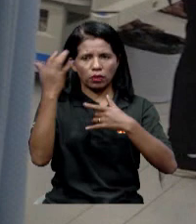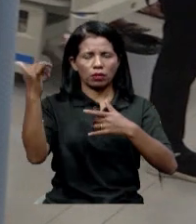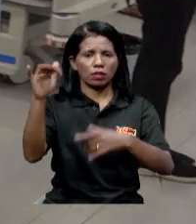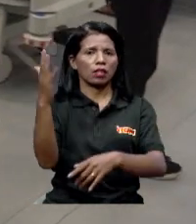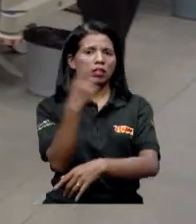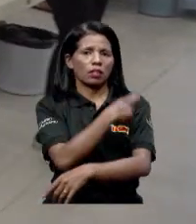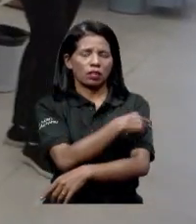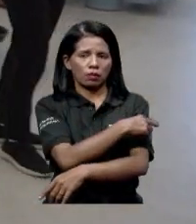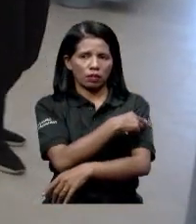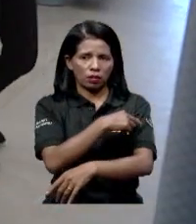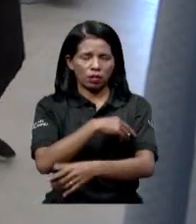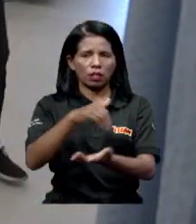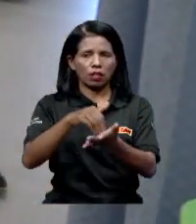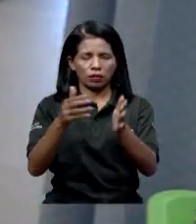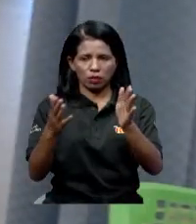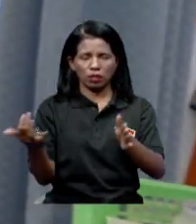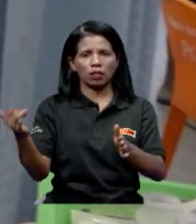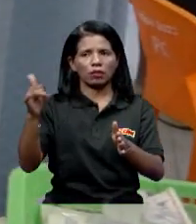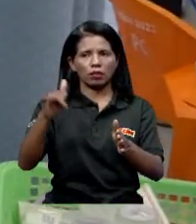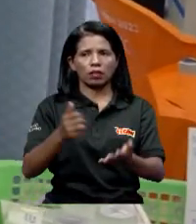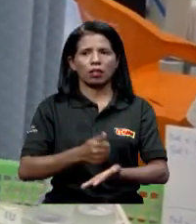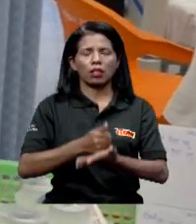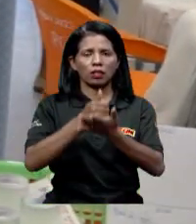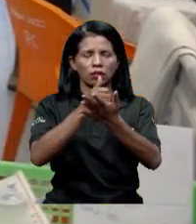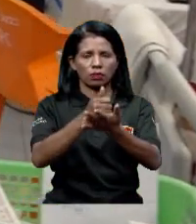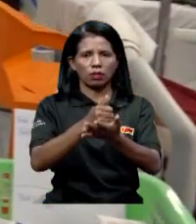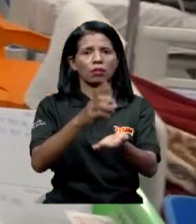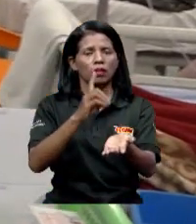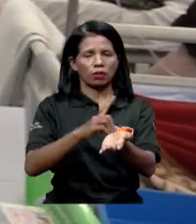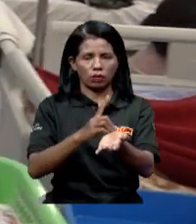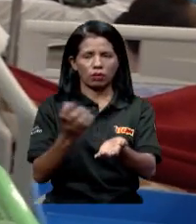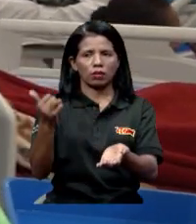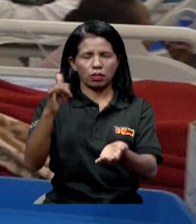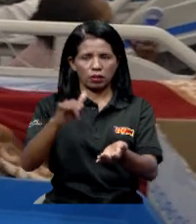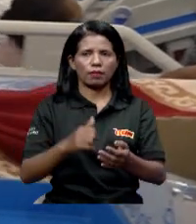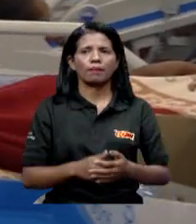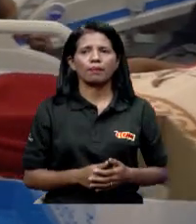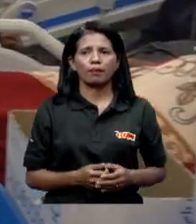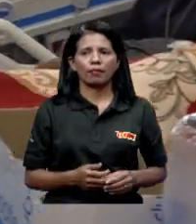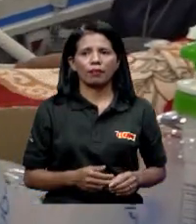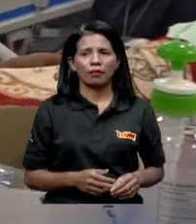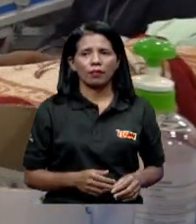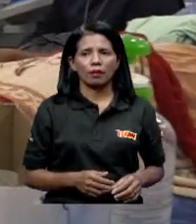Hospital Nacional estudante estagiário sira ajuda de pessoal saúde. Ora até te kata